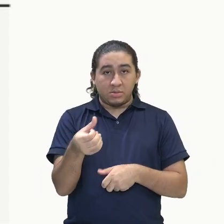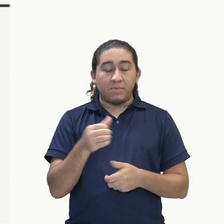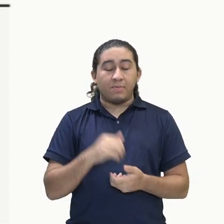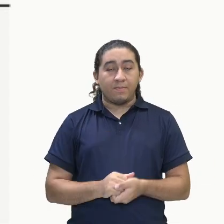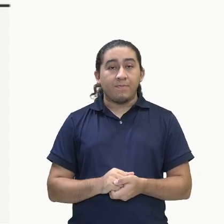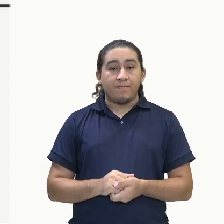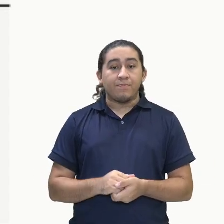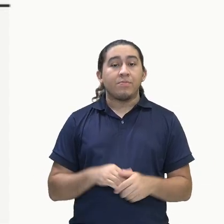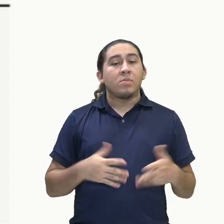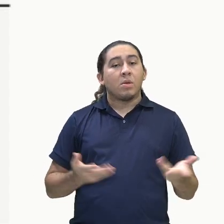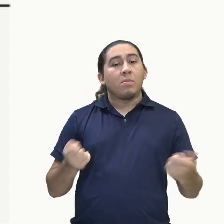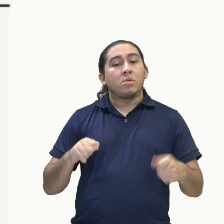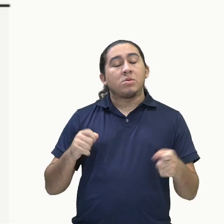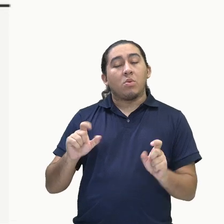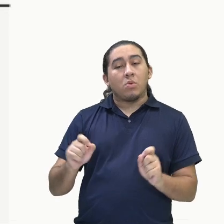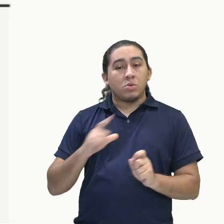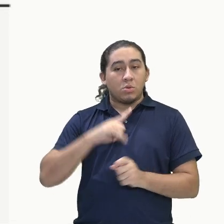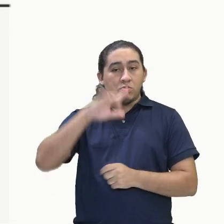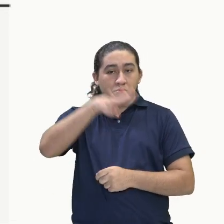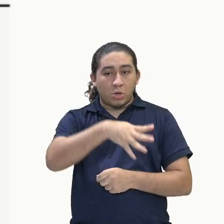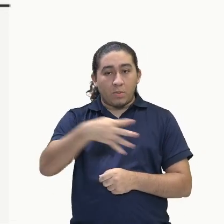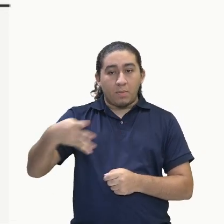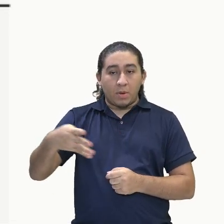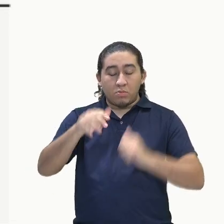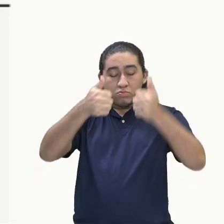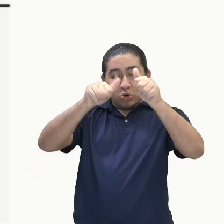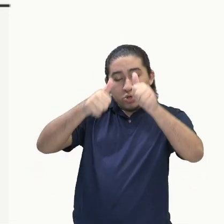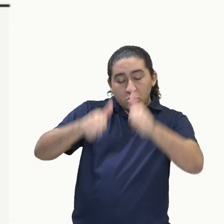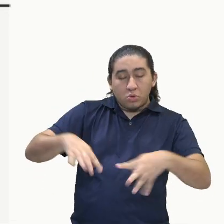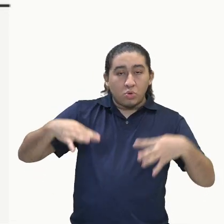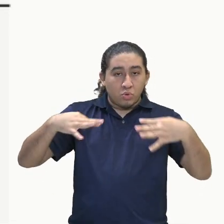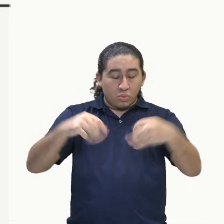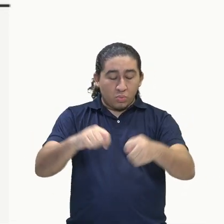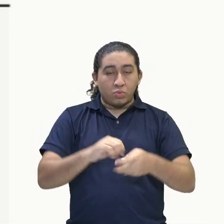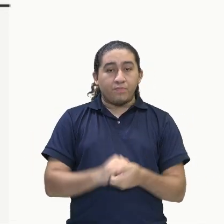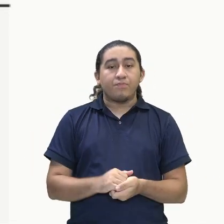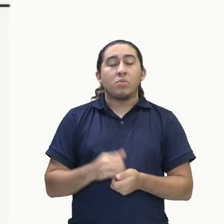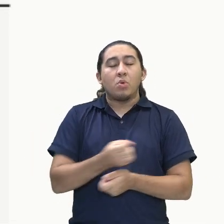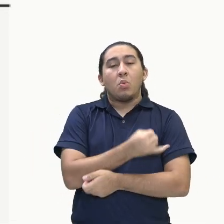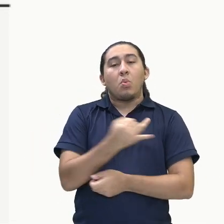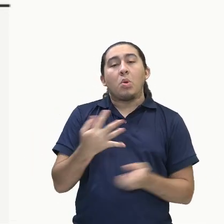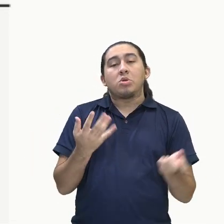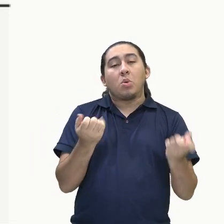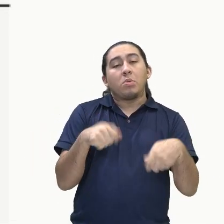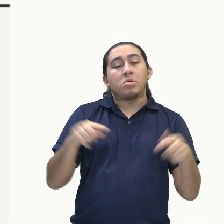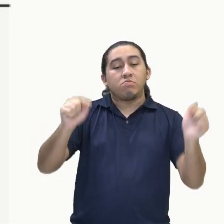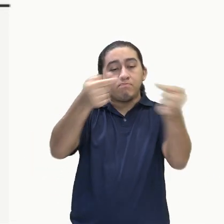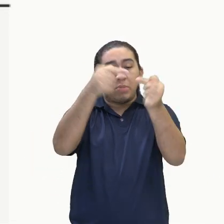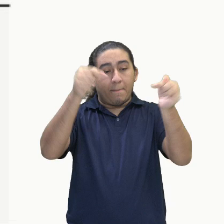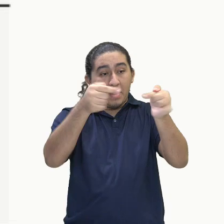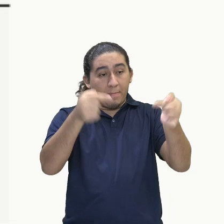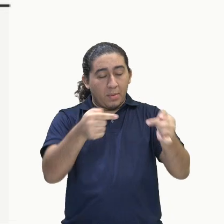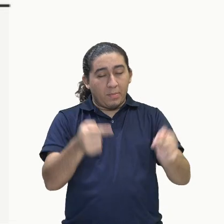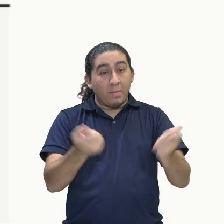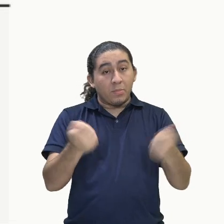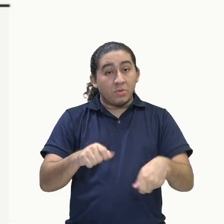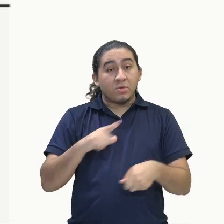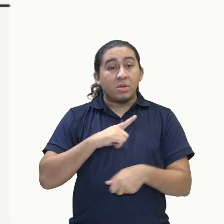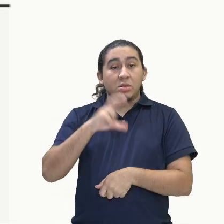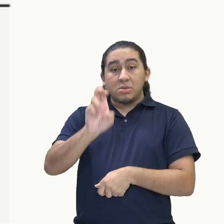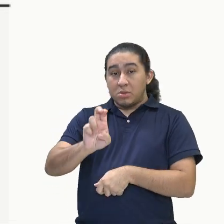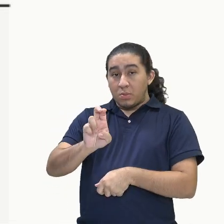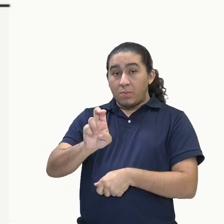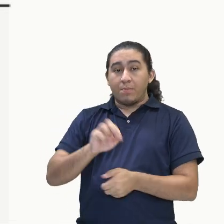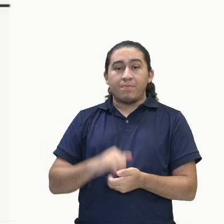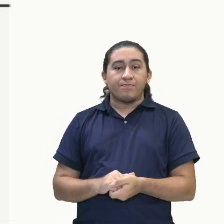Então, eu vou ter que ver na tabela todas as combinações possíveis. Quantas combinações possíveis eu tenho? 5. Então,